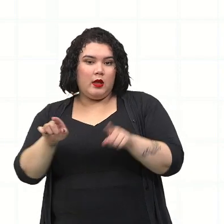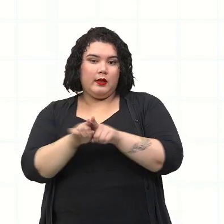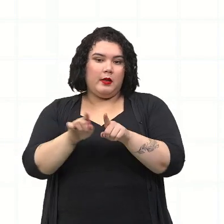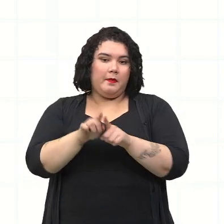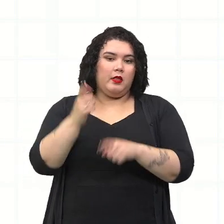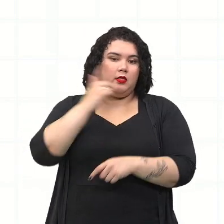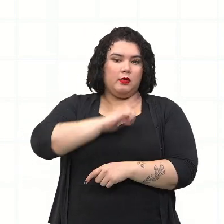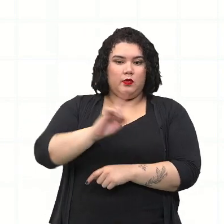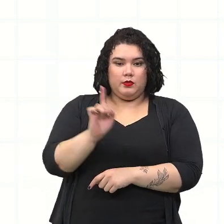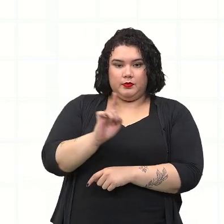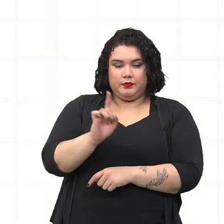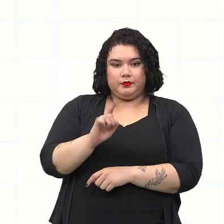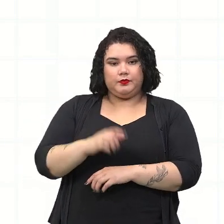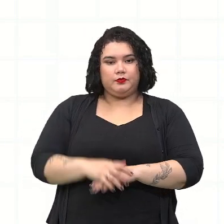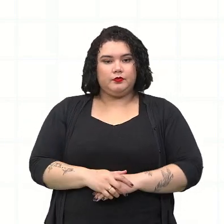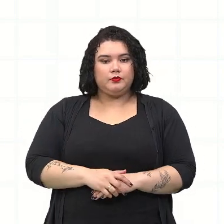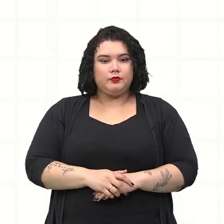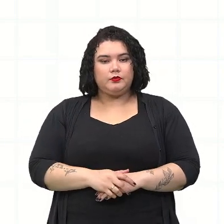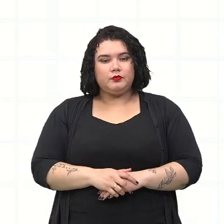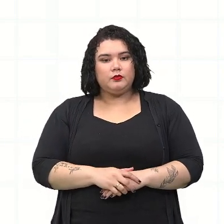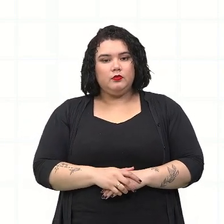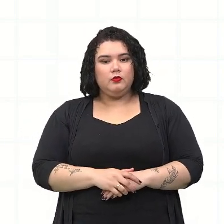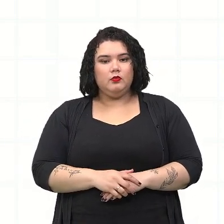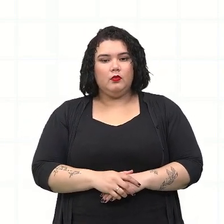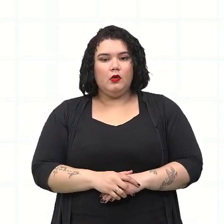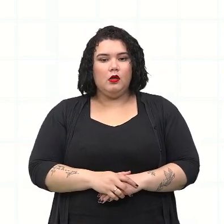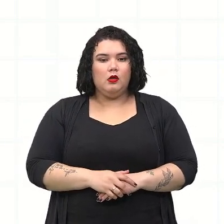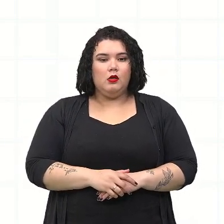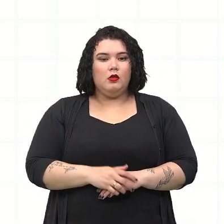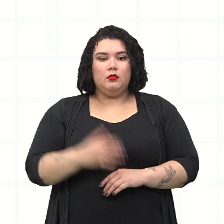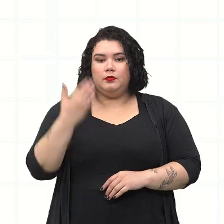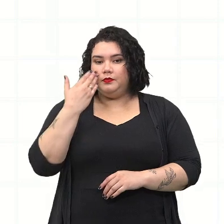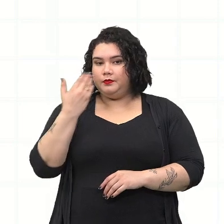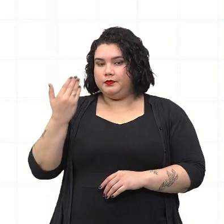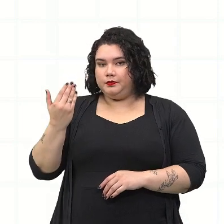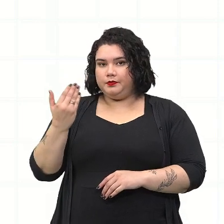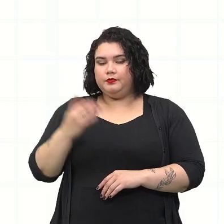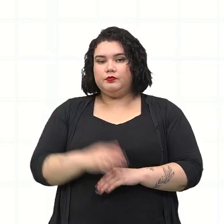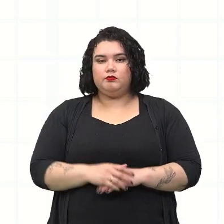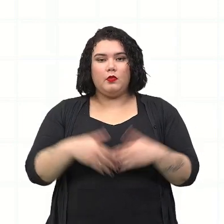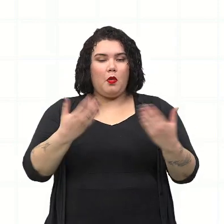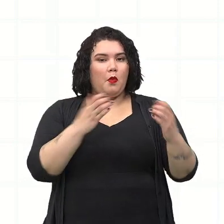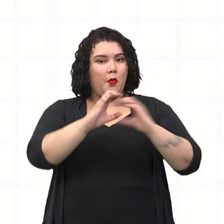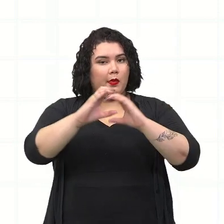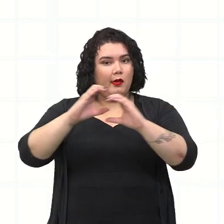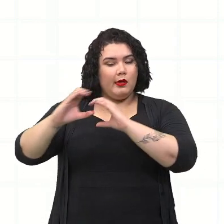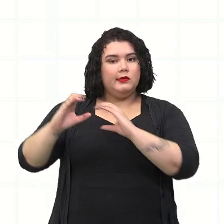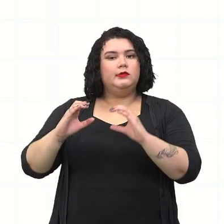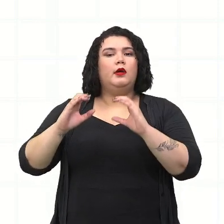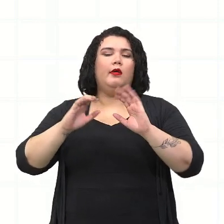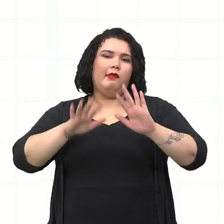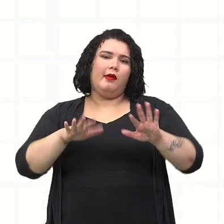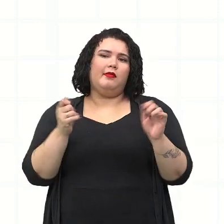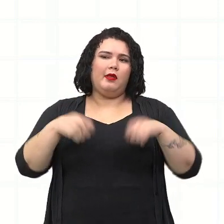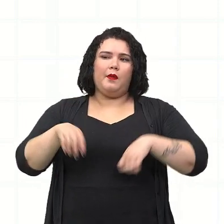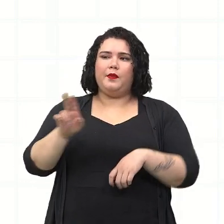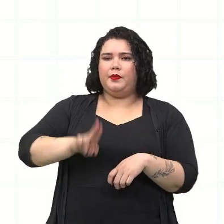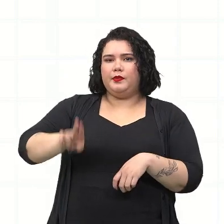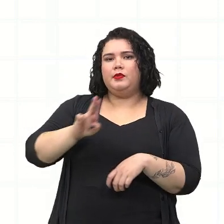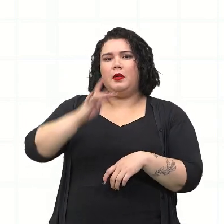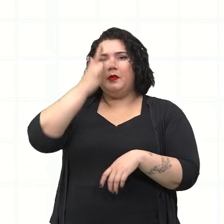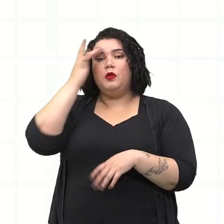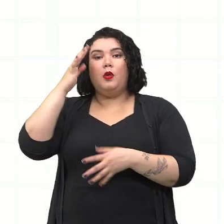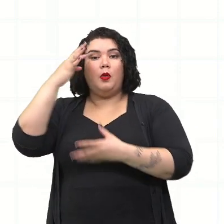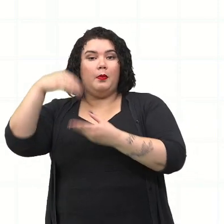falando de norma padrão, tá? Na comunicação, obviamente, você vai utilizar, sim, e a pessoa compreender